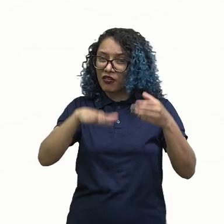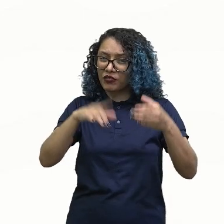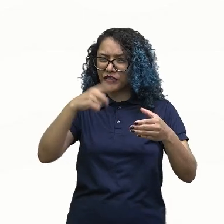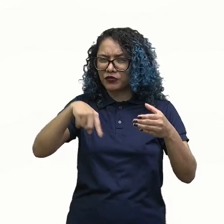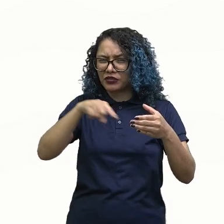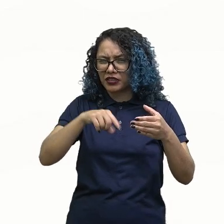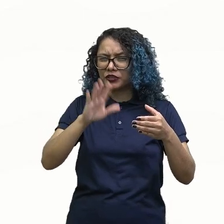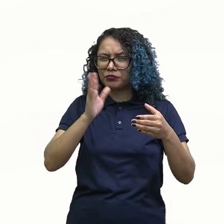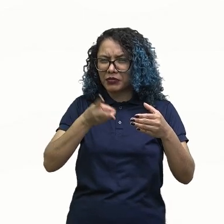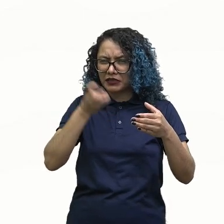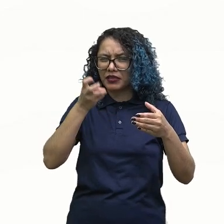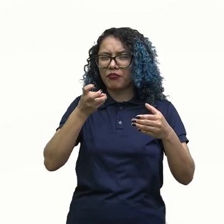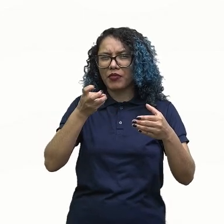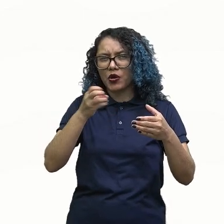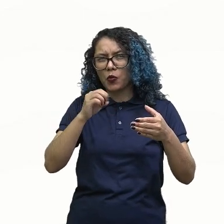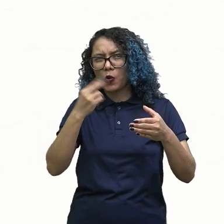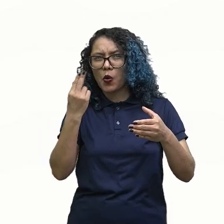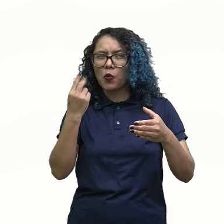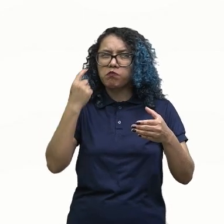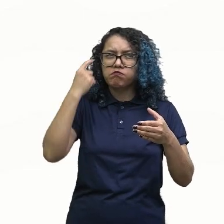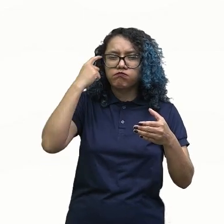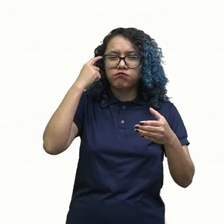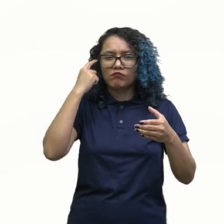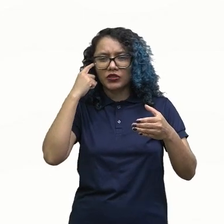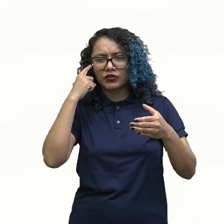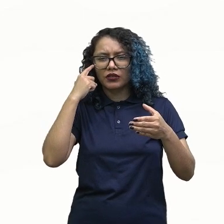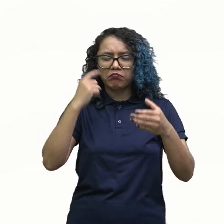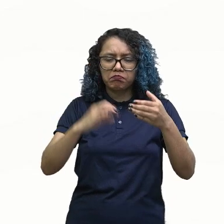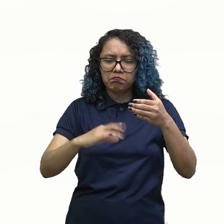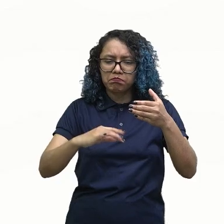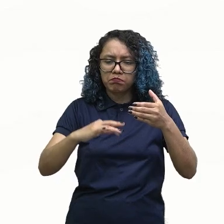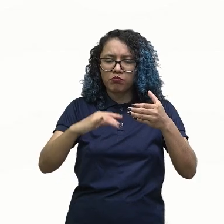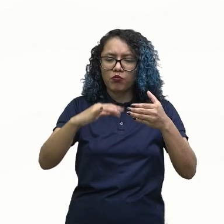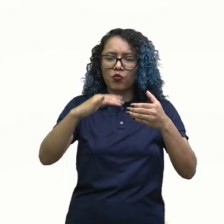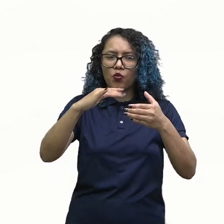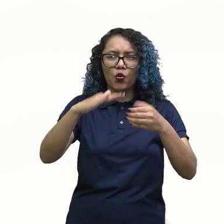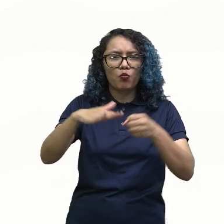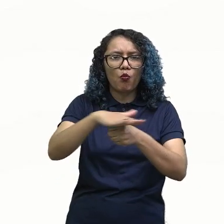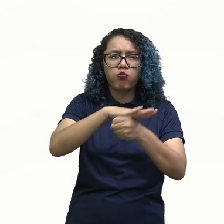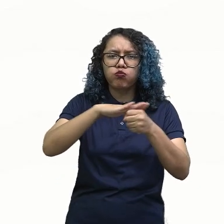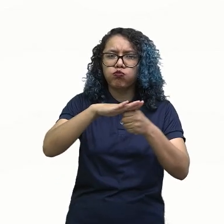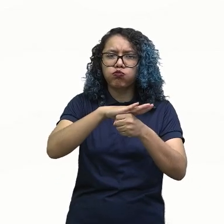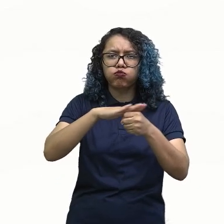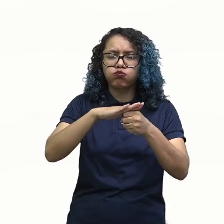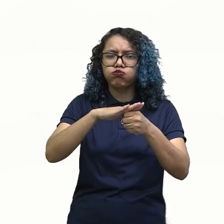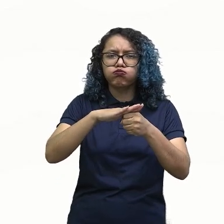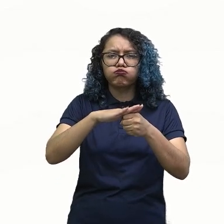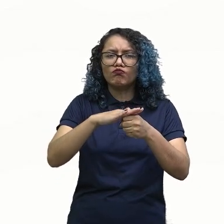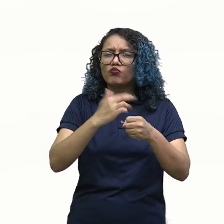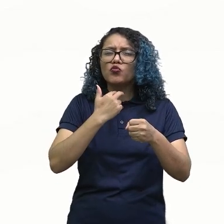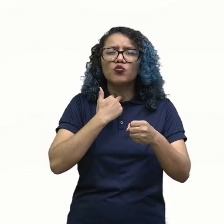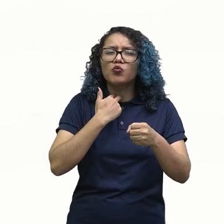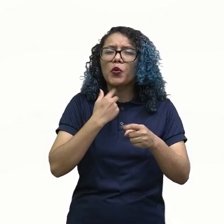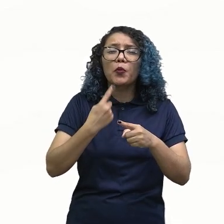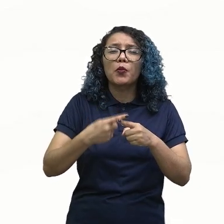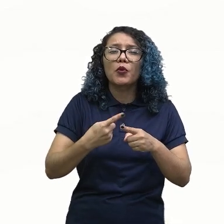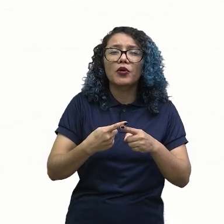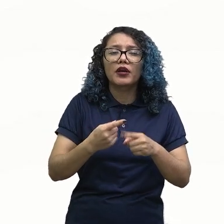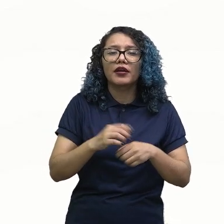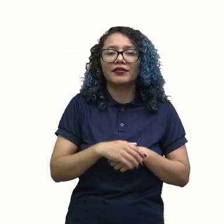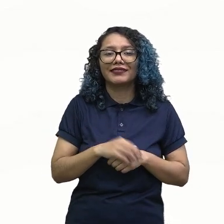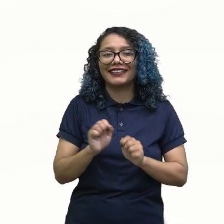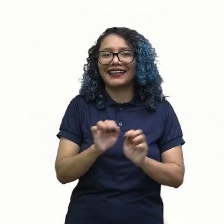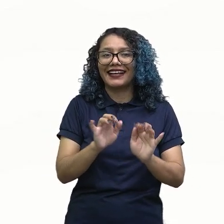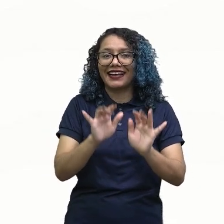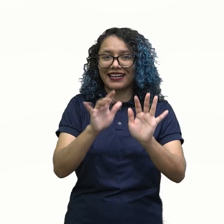questionamento de se eles não podiam, né, ter completado aqui. Não pode por causa do